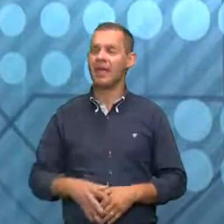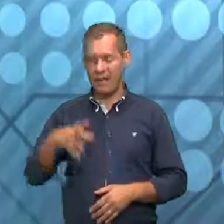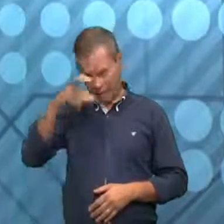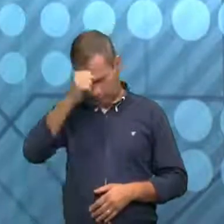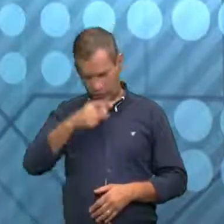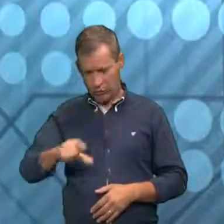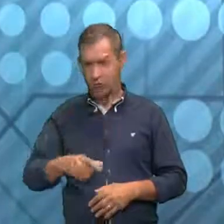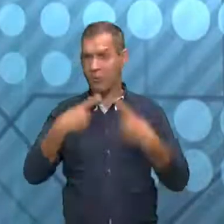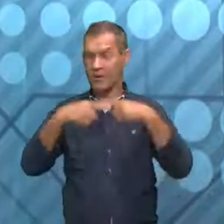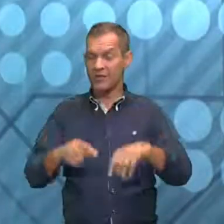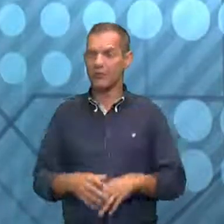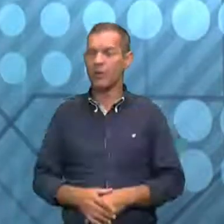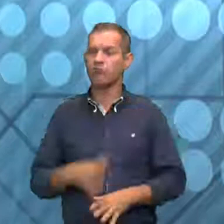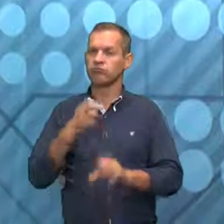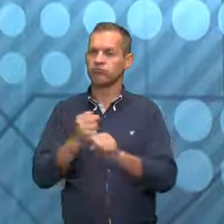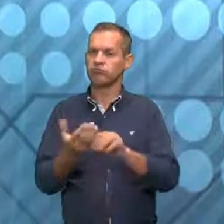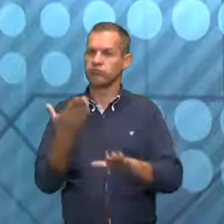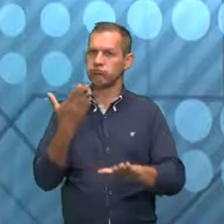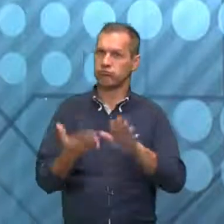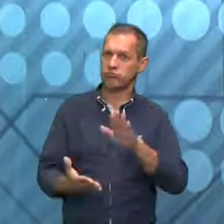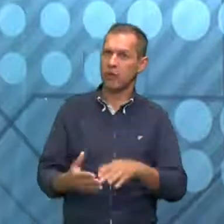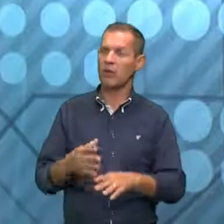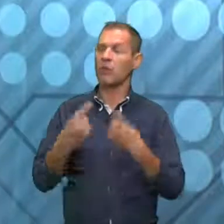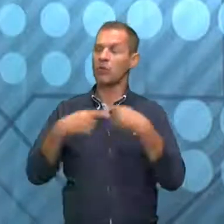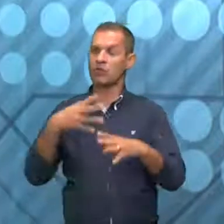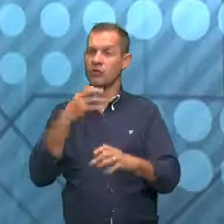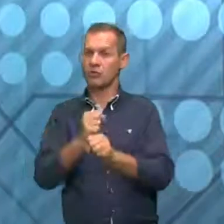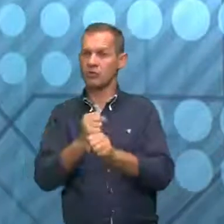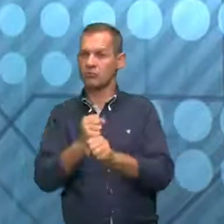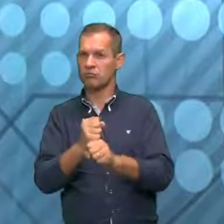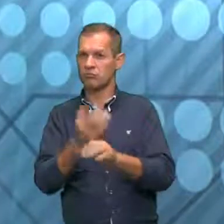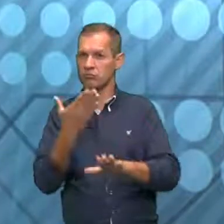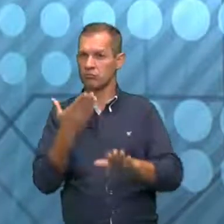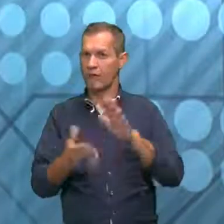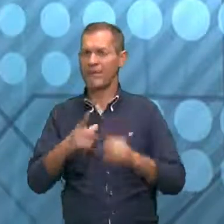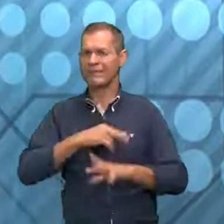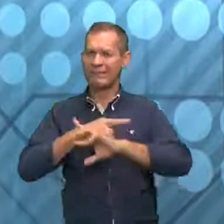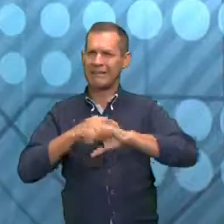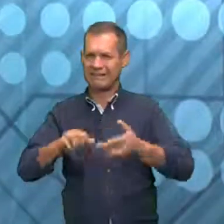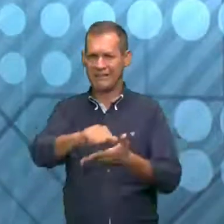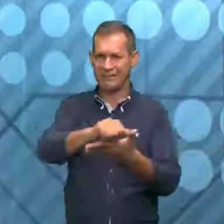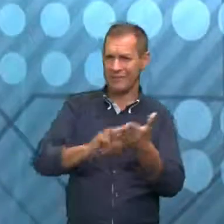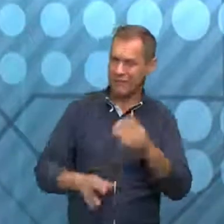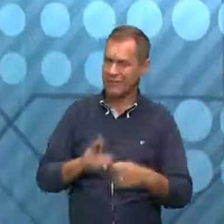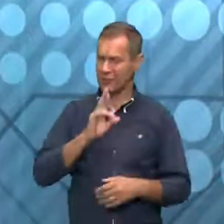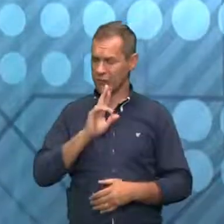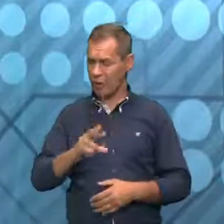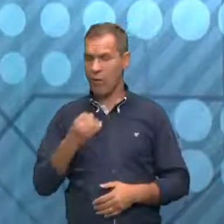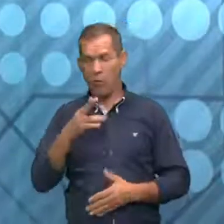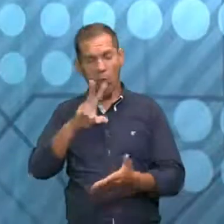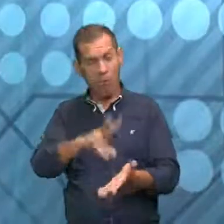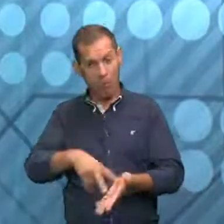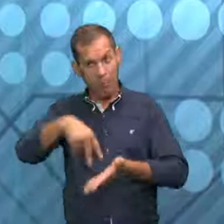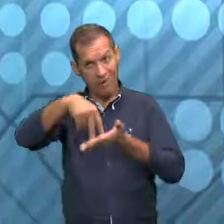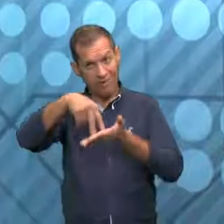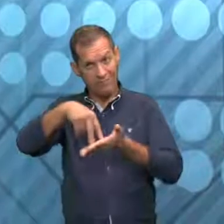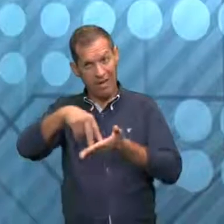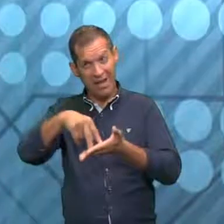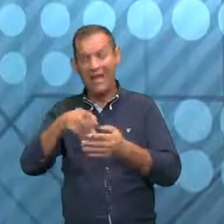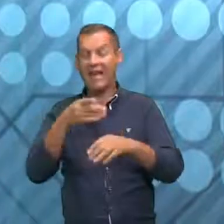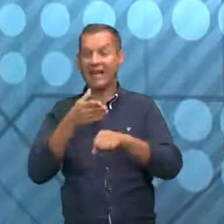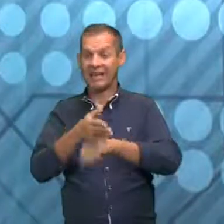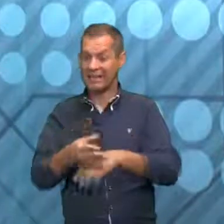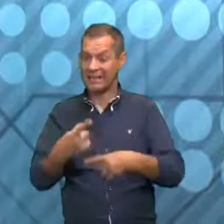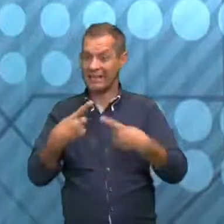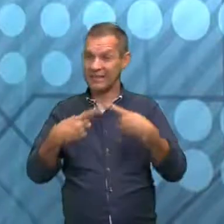reaprender lá no Desafio Nota Máxima. Desafio Nota Máxima, que você vai lá entrar, vai ter diversas questões, então vale a pena você entrar, entra no Desafio